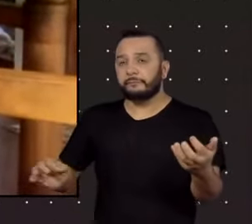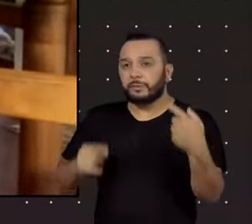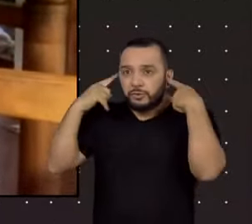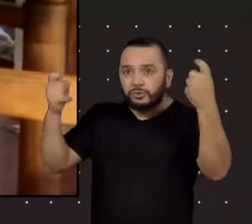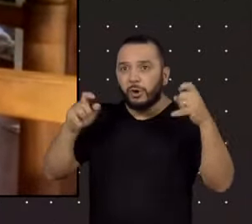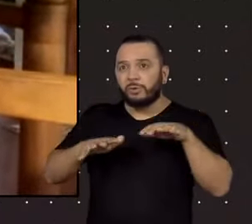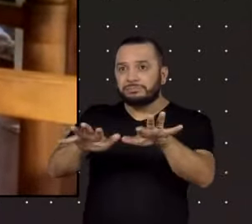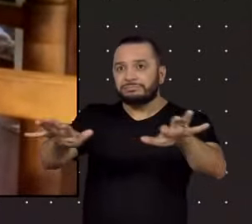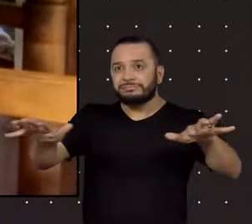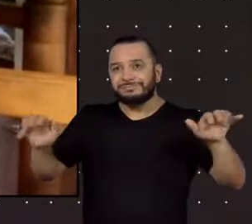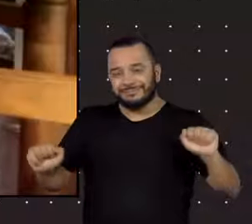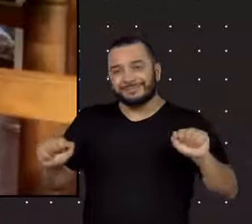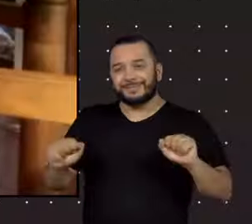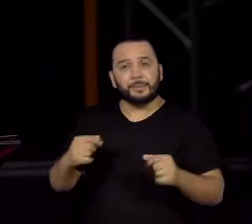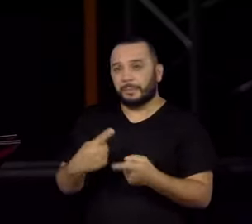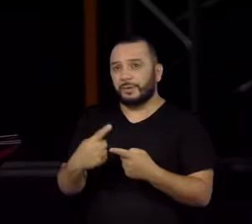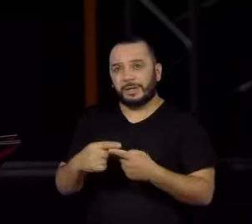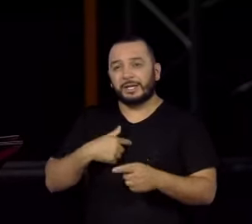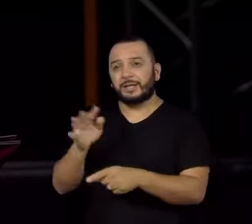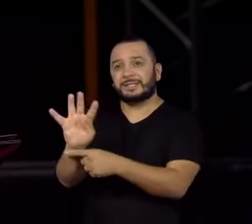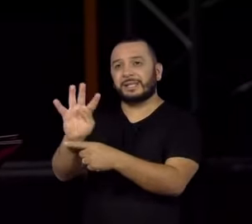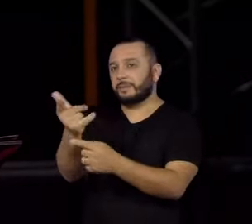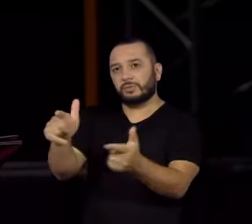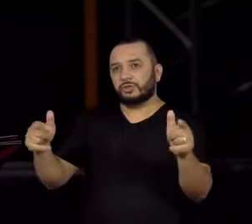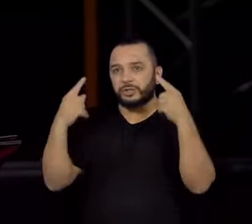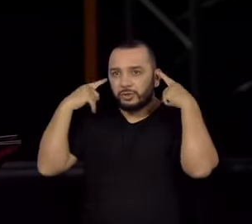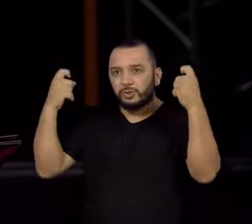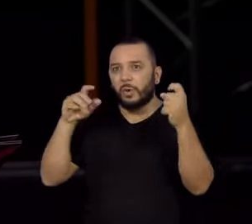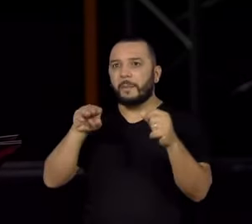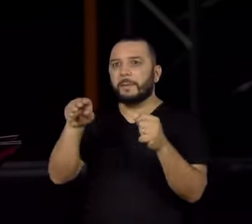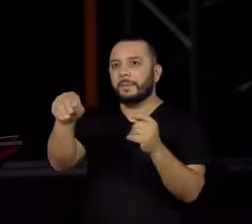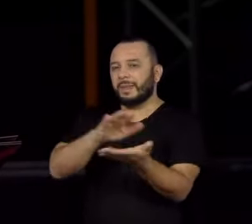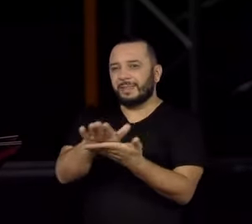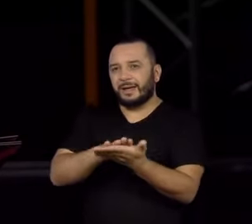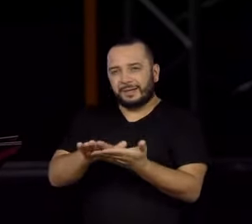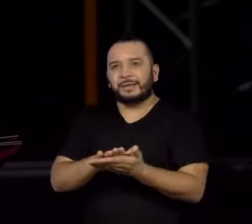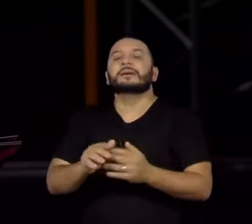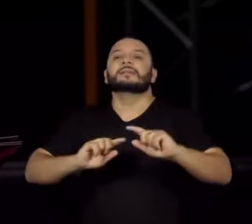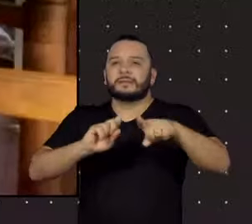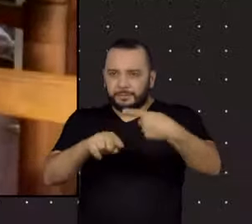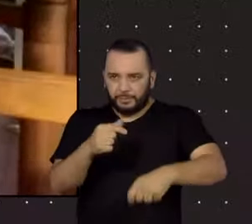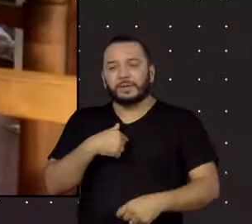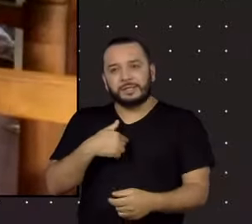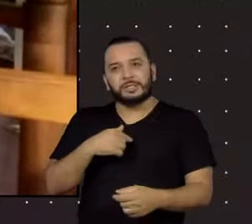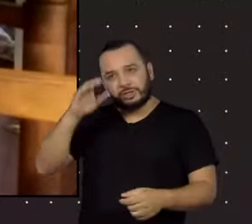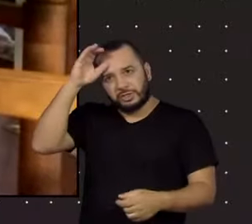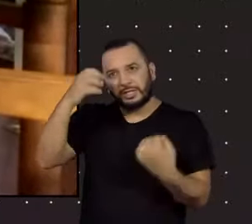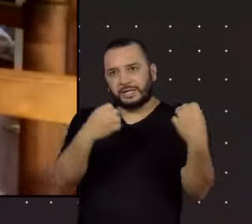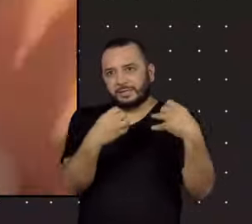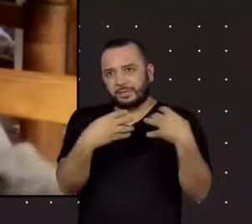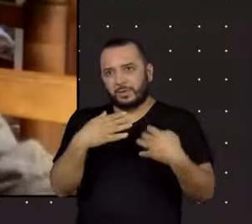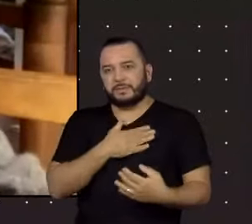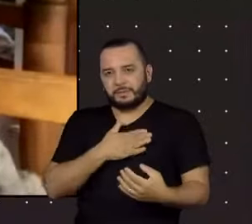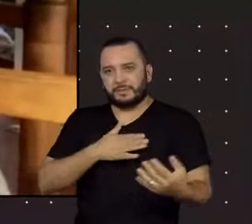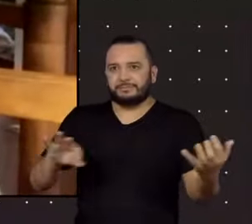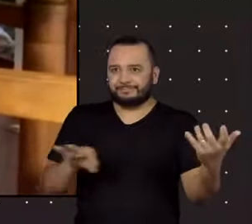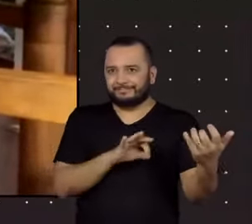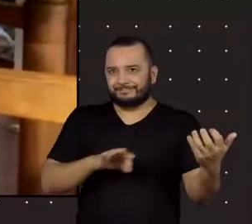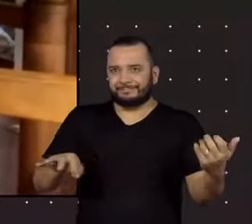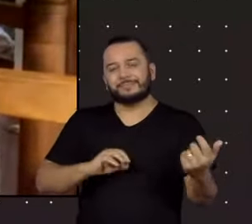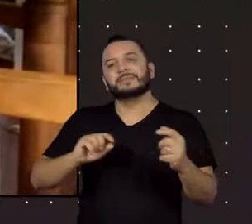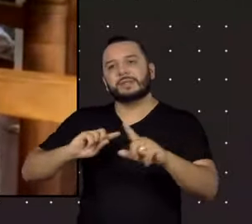tocou violino, né, me deu as primeiras aulas de violino, até que mais tarde, então, eu consegui bons professores e pretendi partir